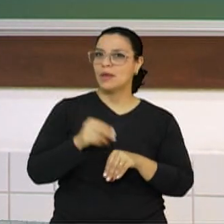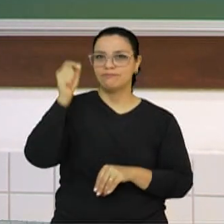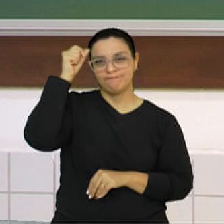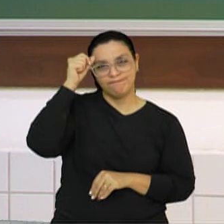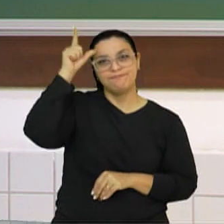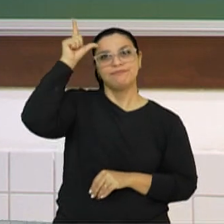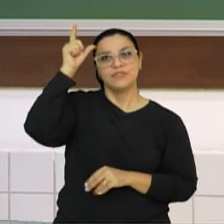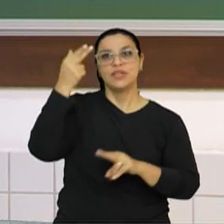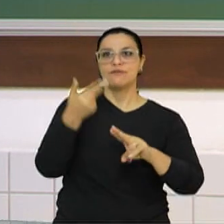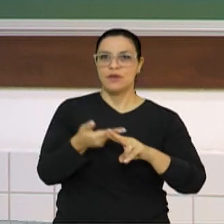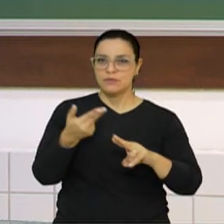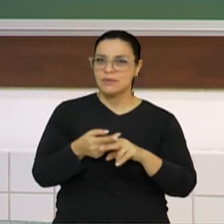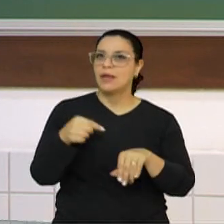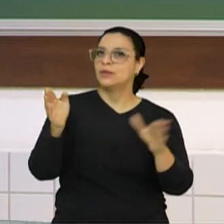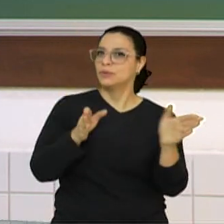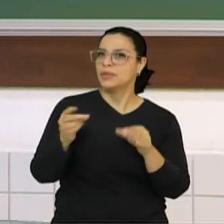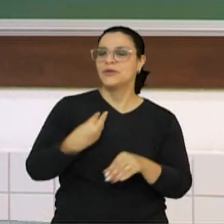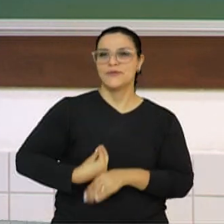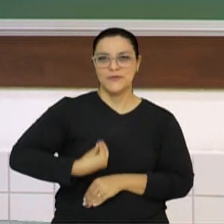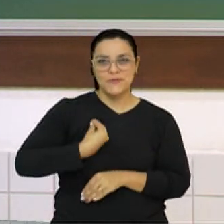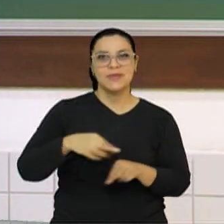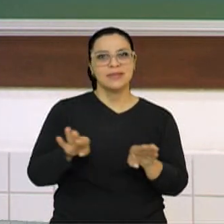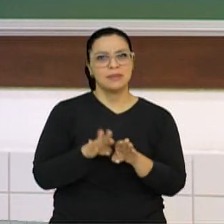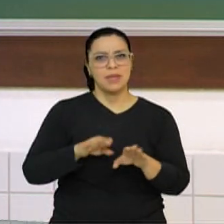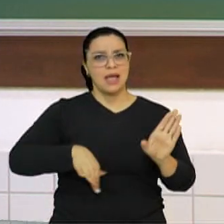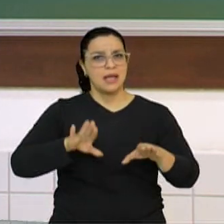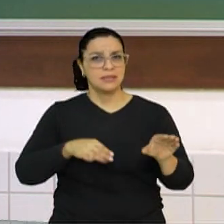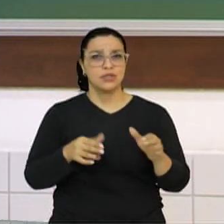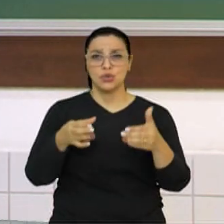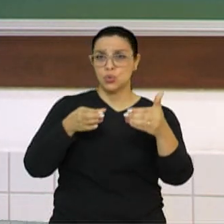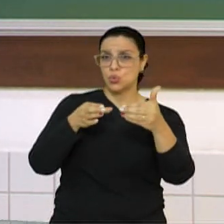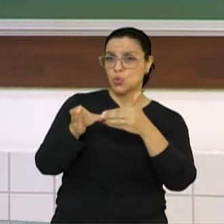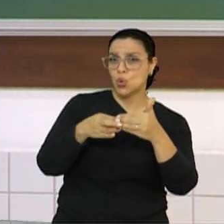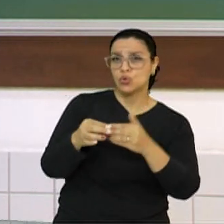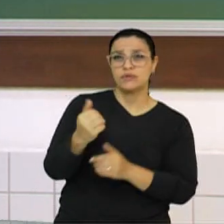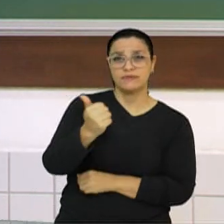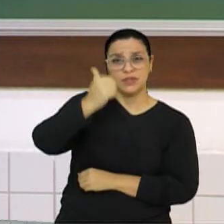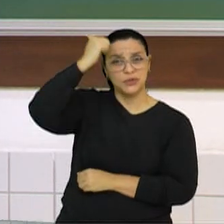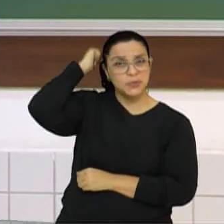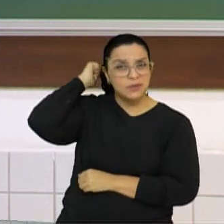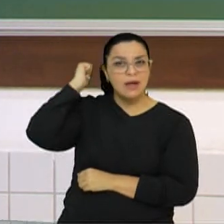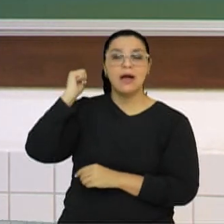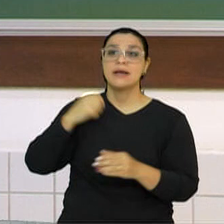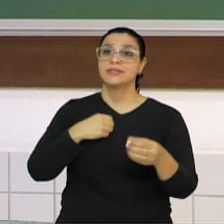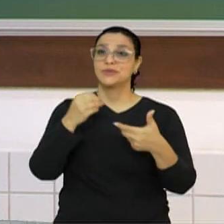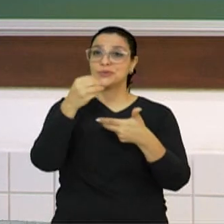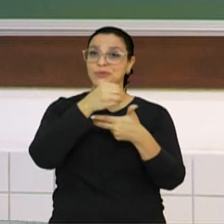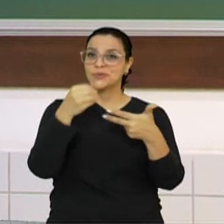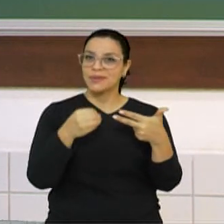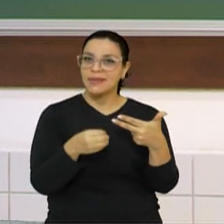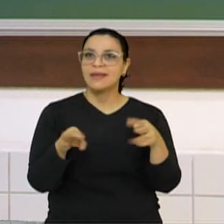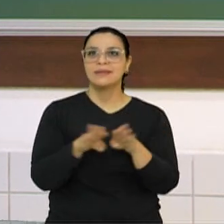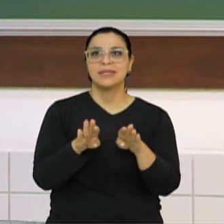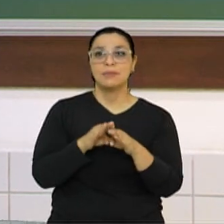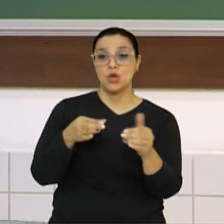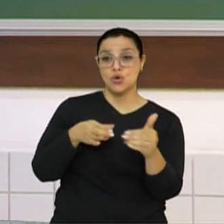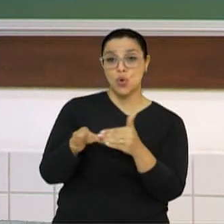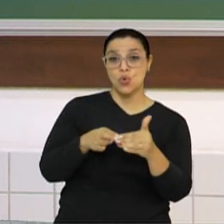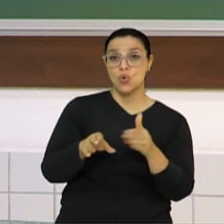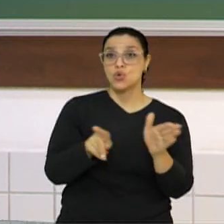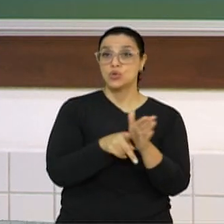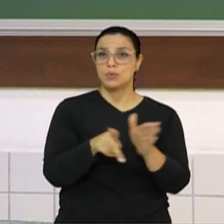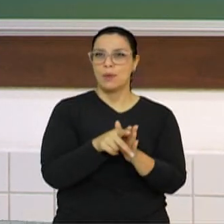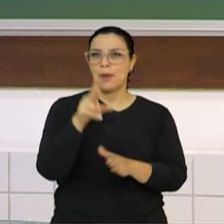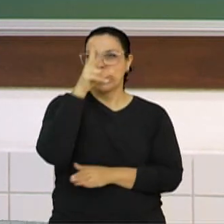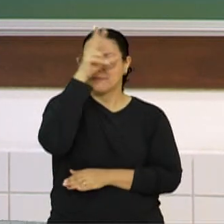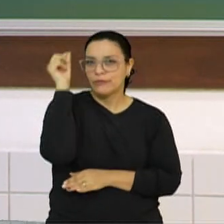esse conhecimento em algum momento da sua vida, mesmo que seja num concurso de vestibular, no Enem ou num concurso público que você venha fazer,